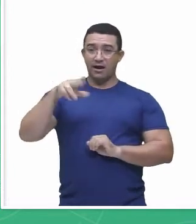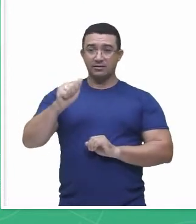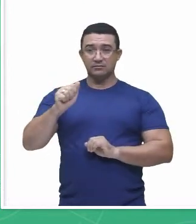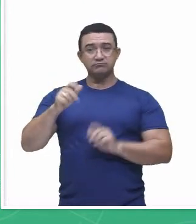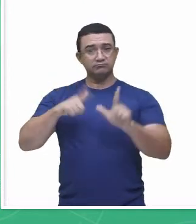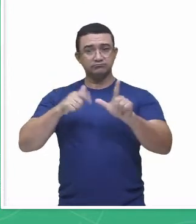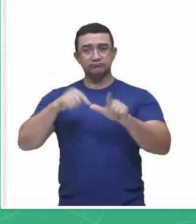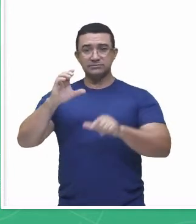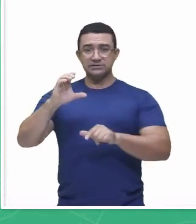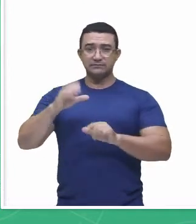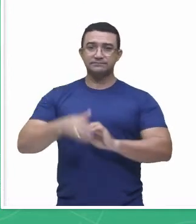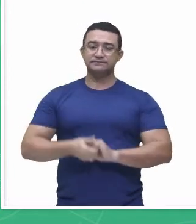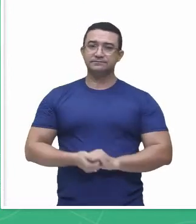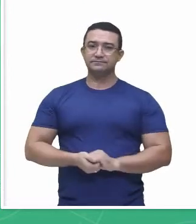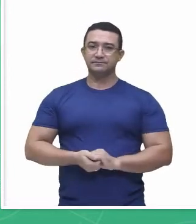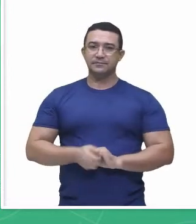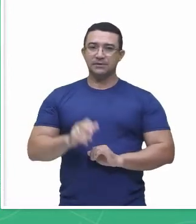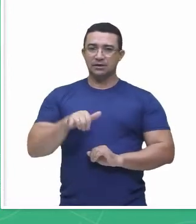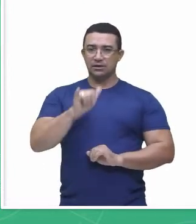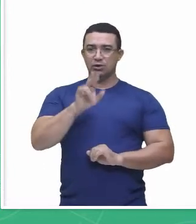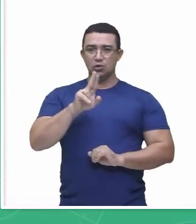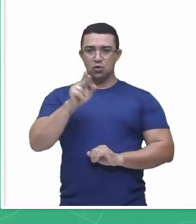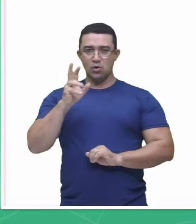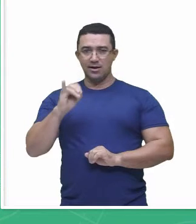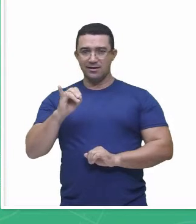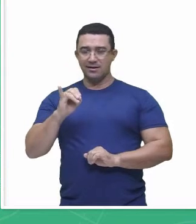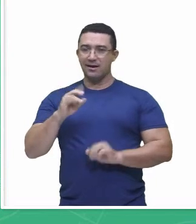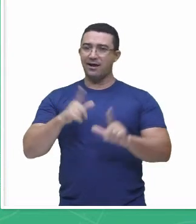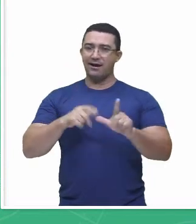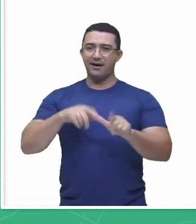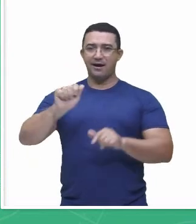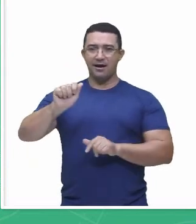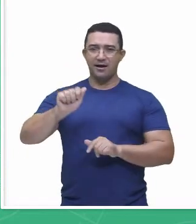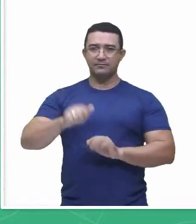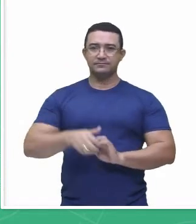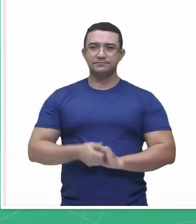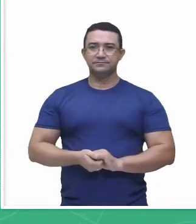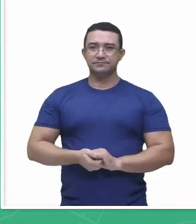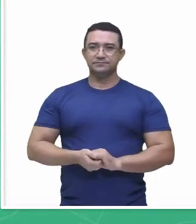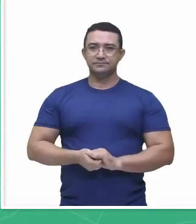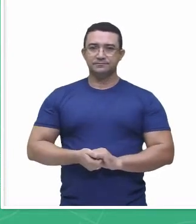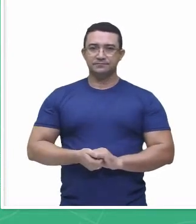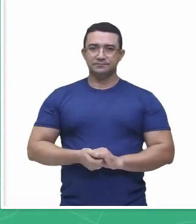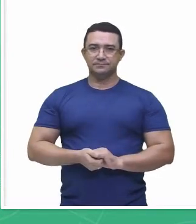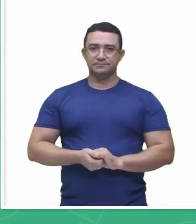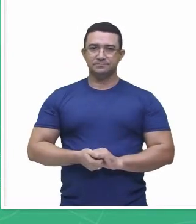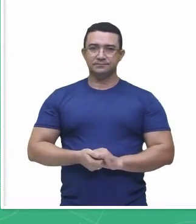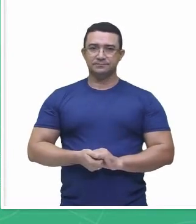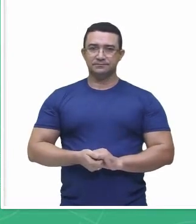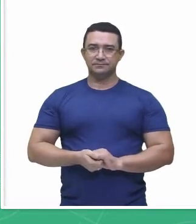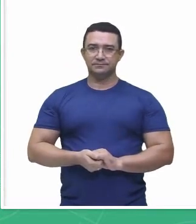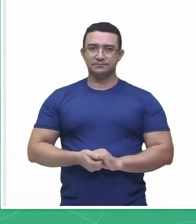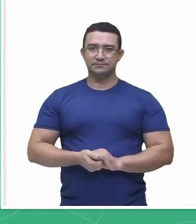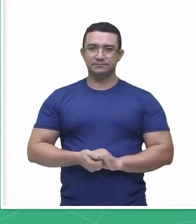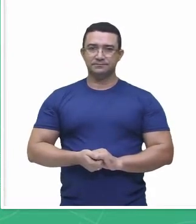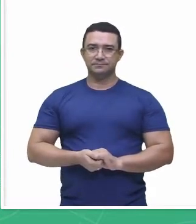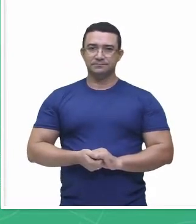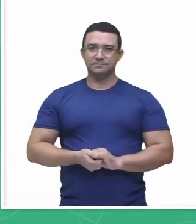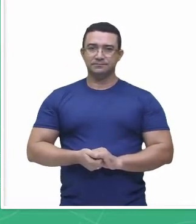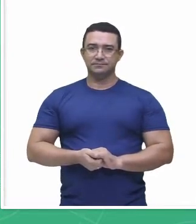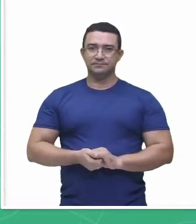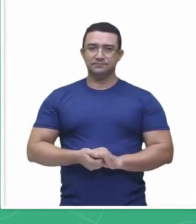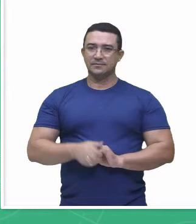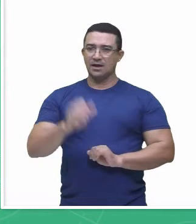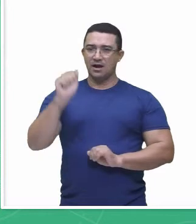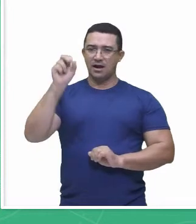C, né, apostando na letra C, o Yuri dizendo que é a letra A, não há uma convergência aí acerca da opção correta. Aí nós